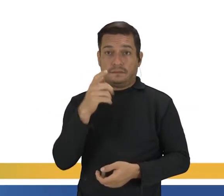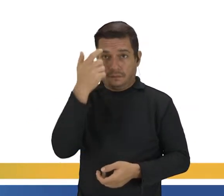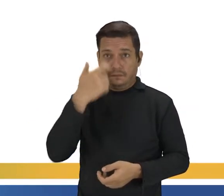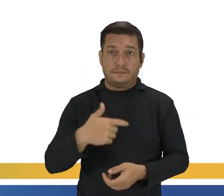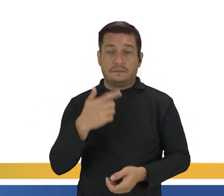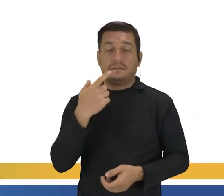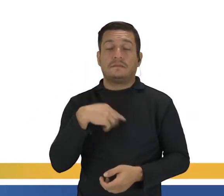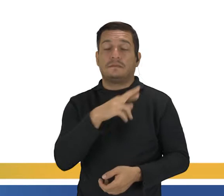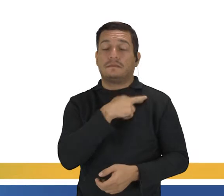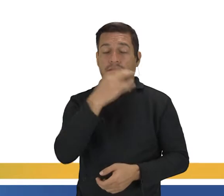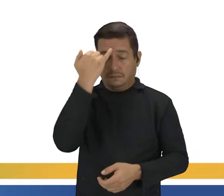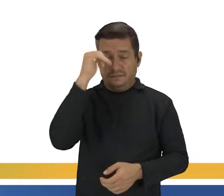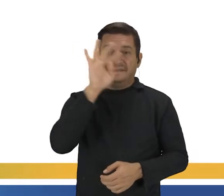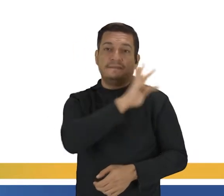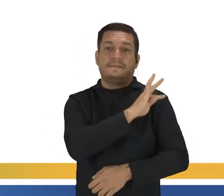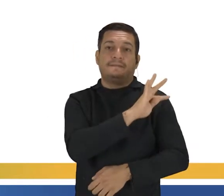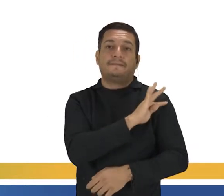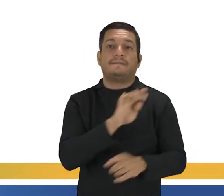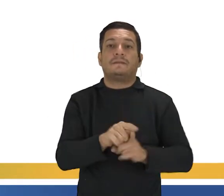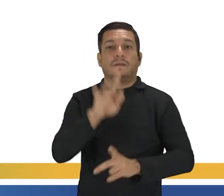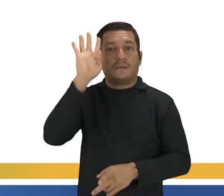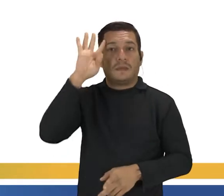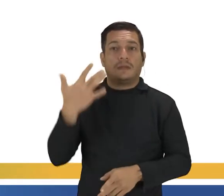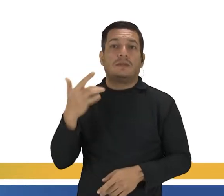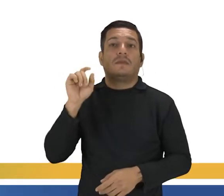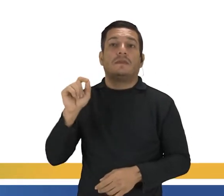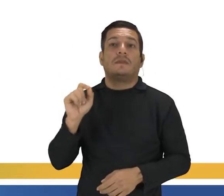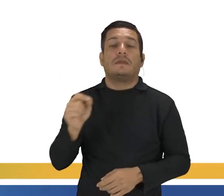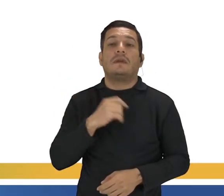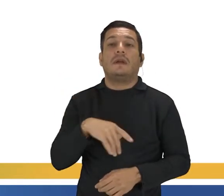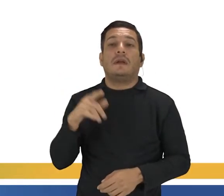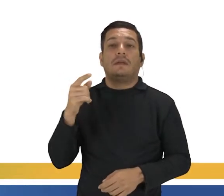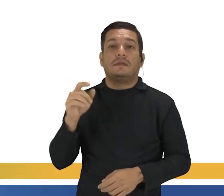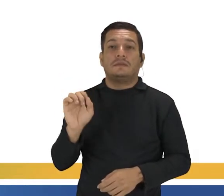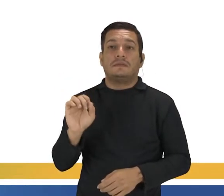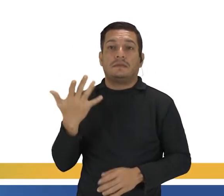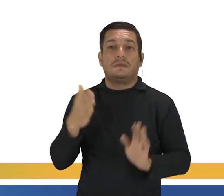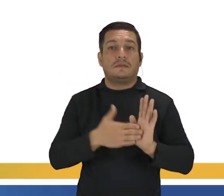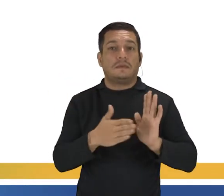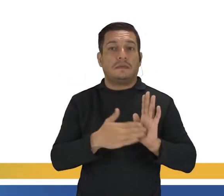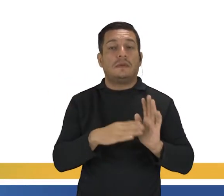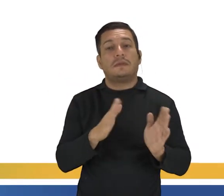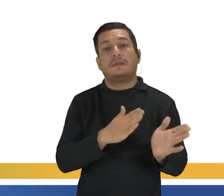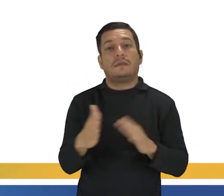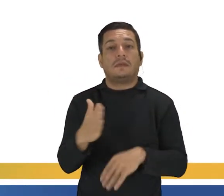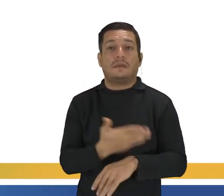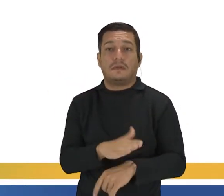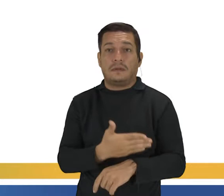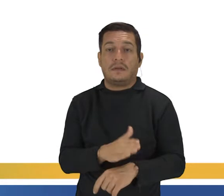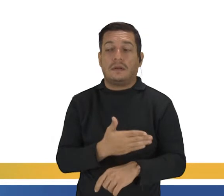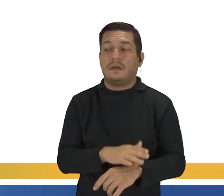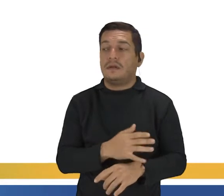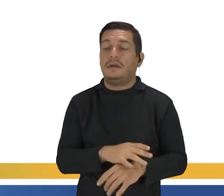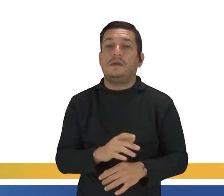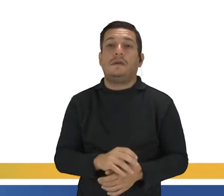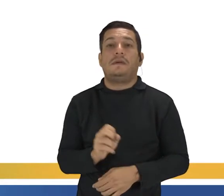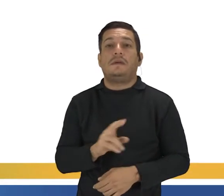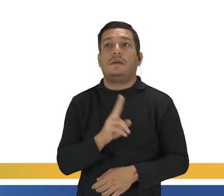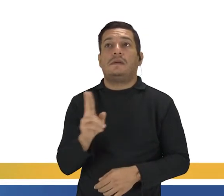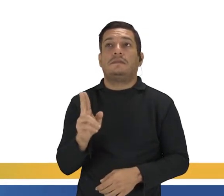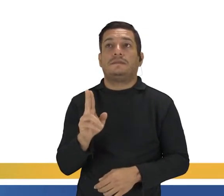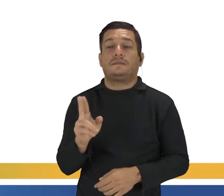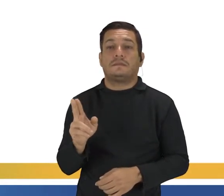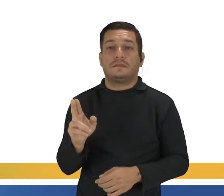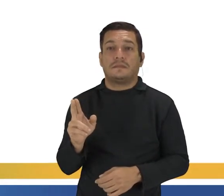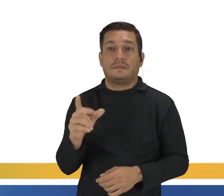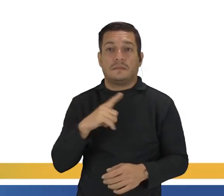com criatividade técnica, resolve os climas e efeitos propostos durante os ensaios ou rubricados